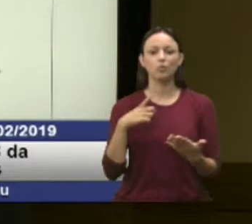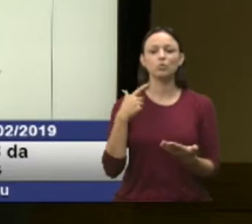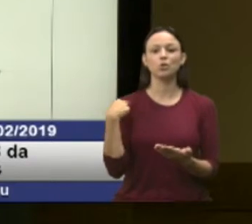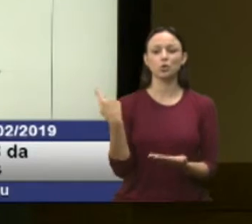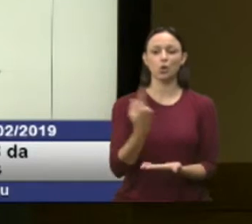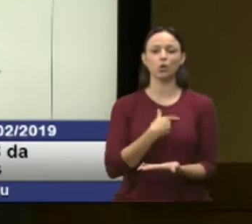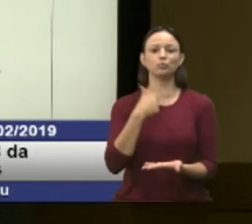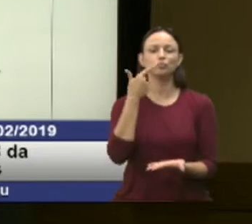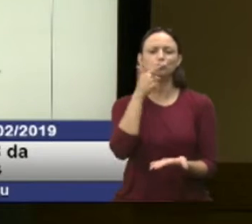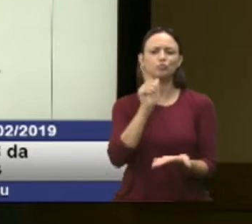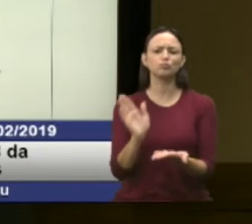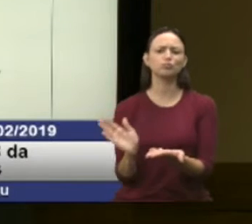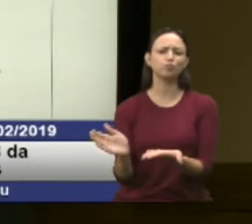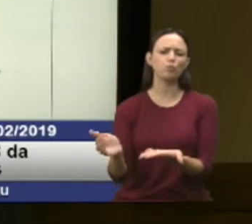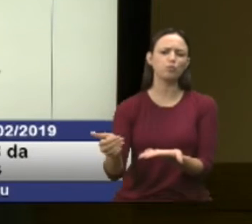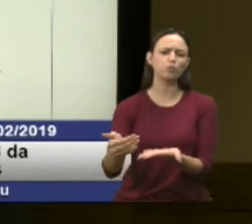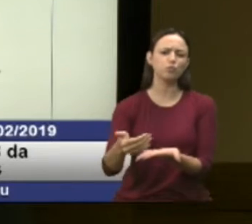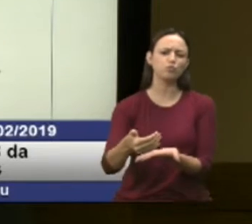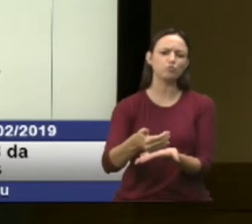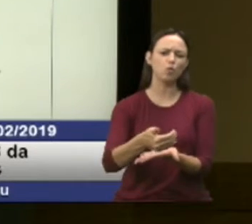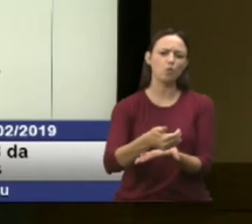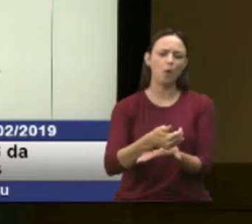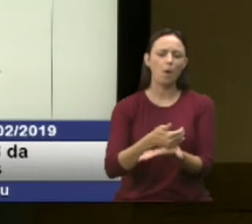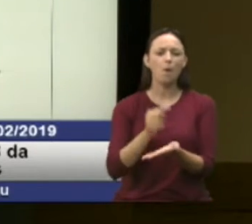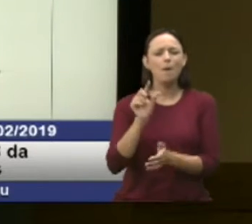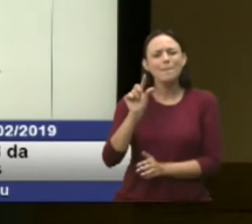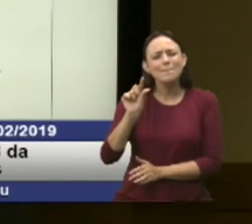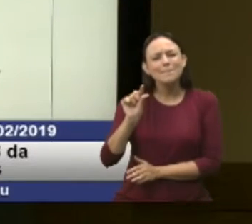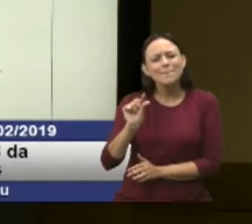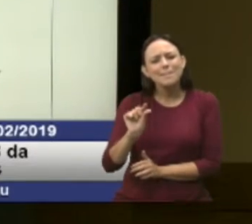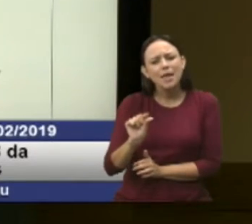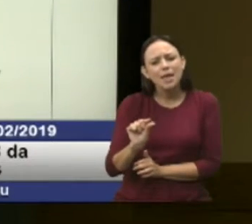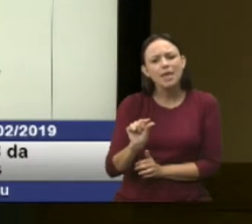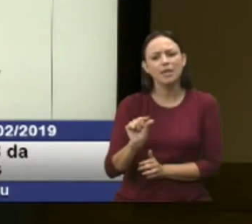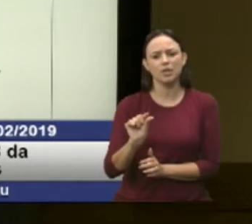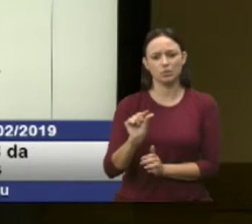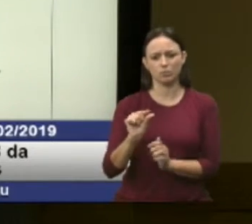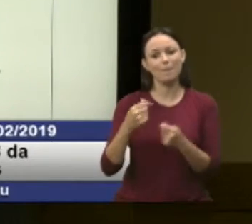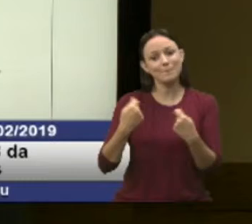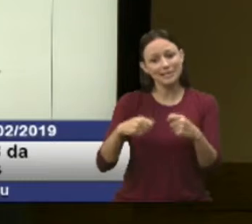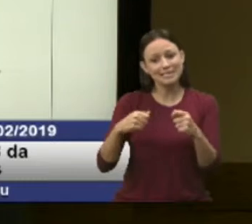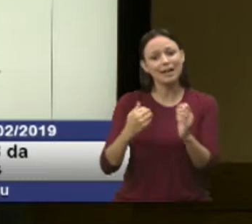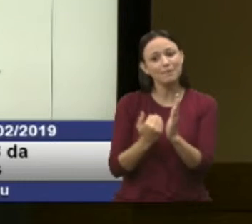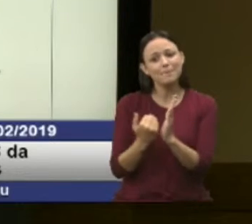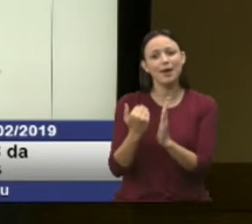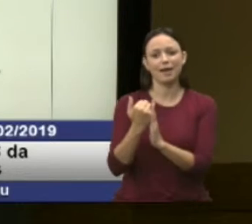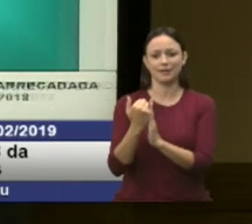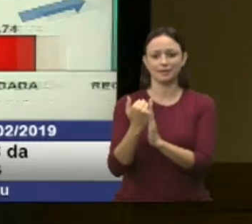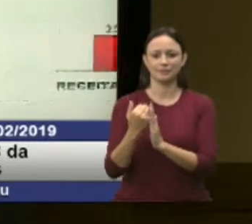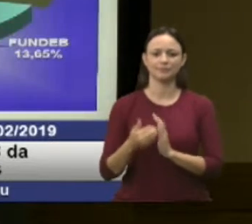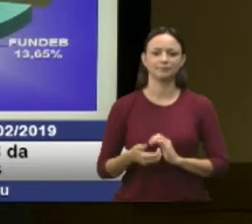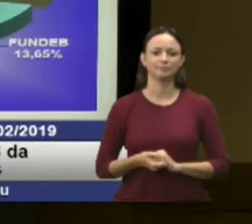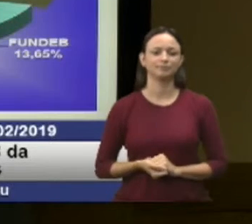arrecadamos até um pouco menos do que deveríamos ter arrecadado.